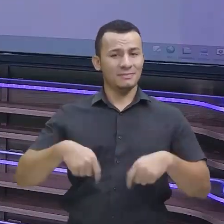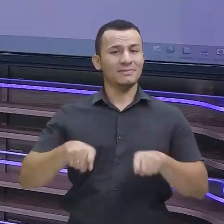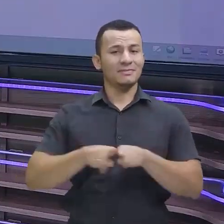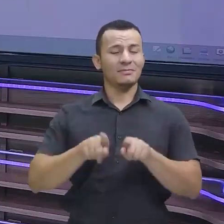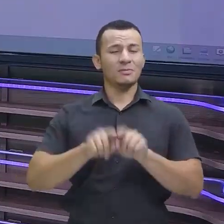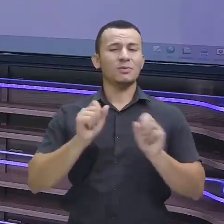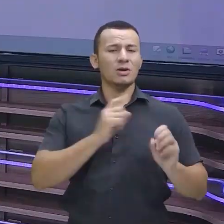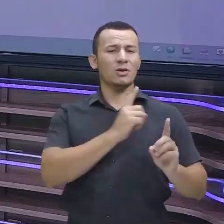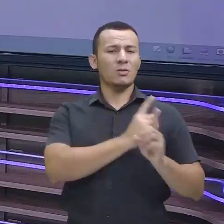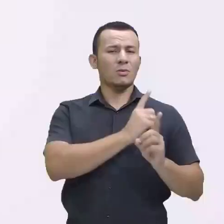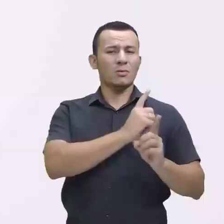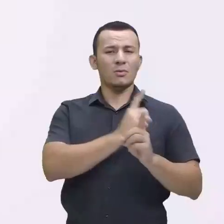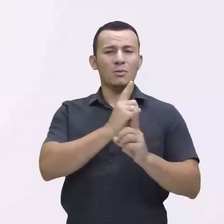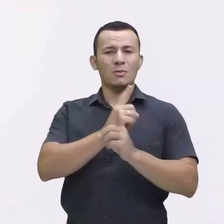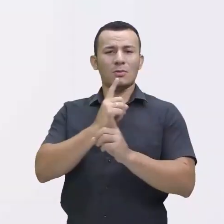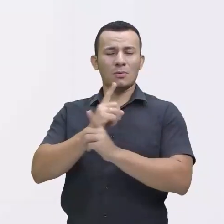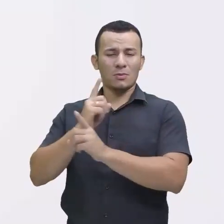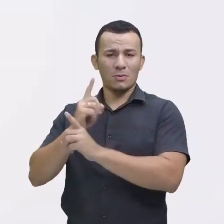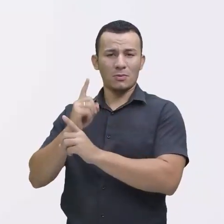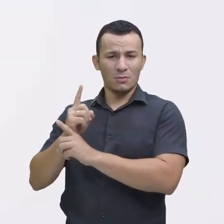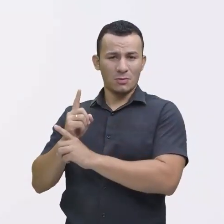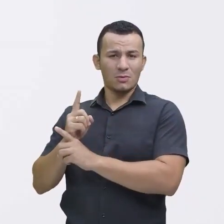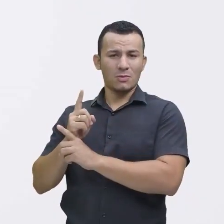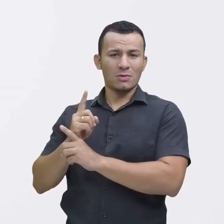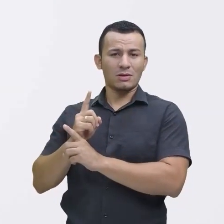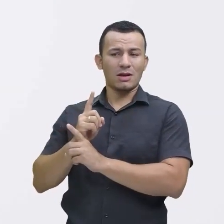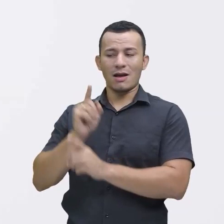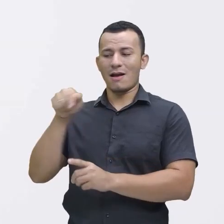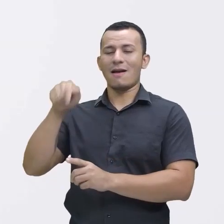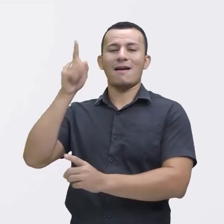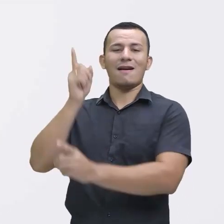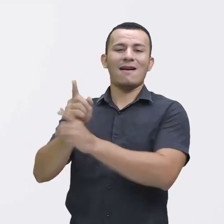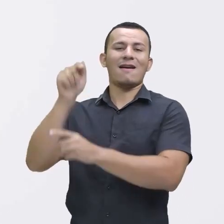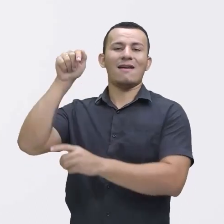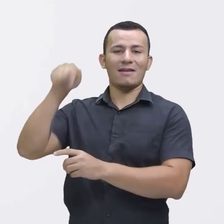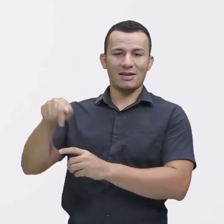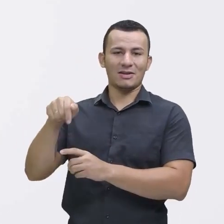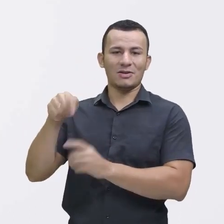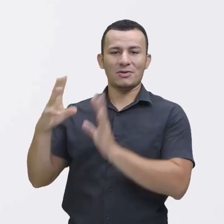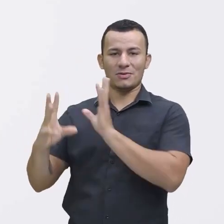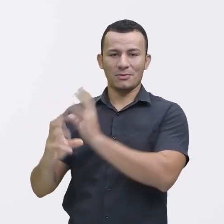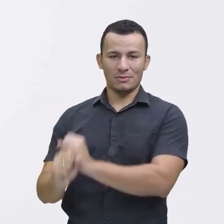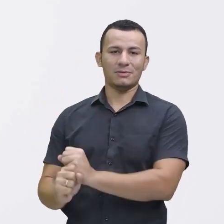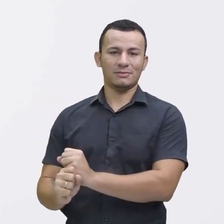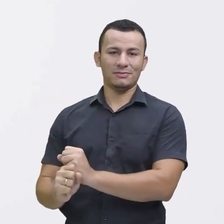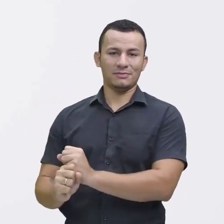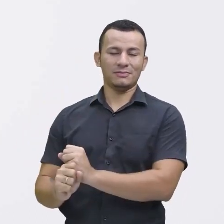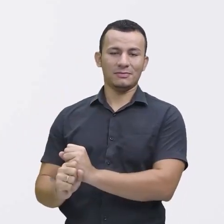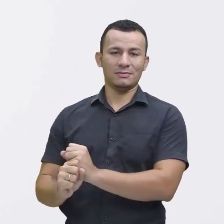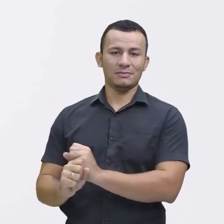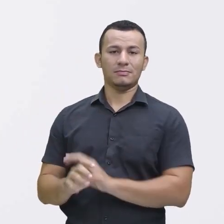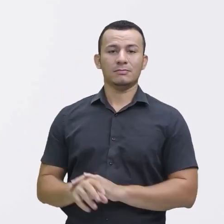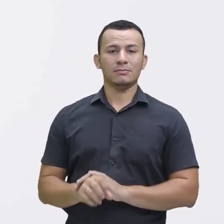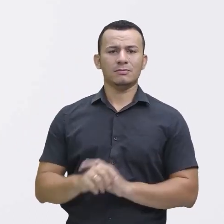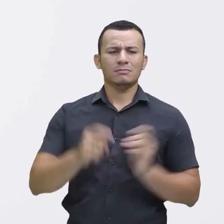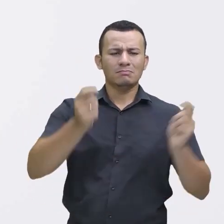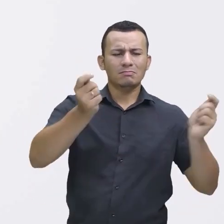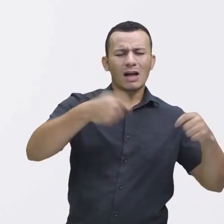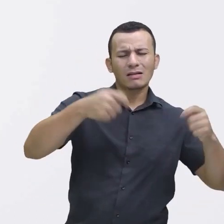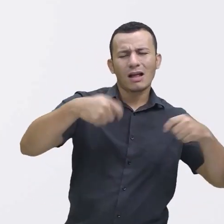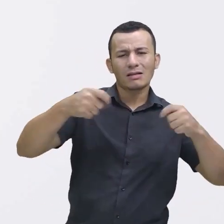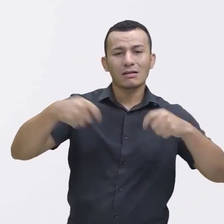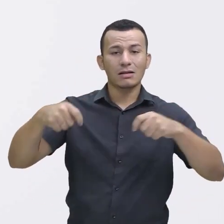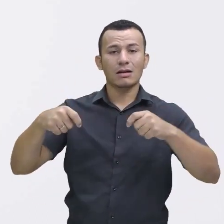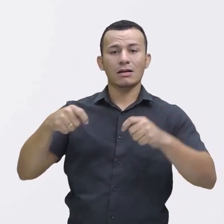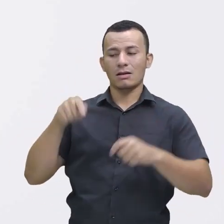encontrar vários caminhos para chegar a um resultado. Quanto mais possibilidade